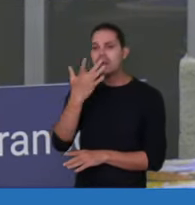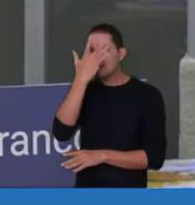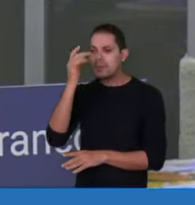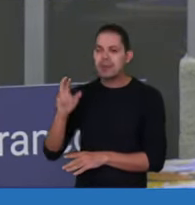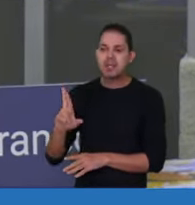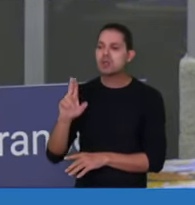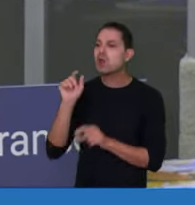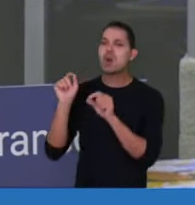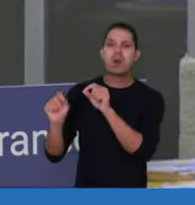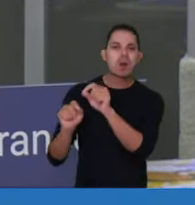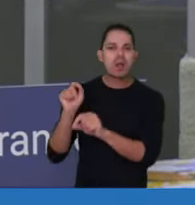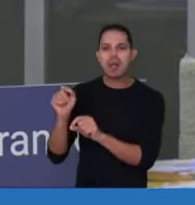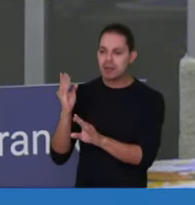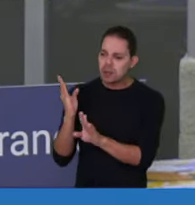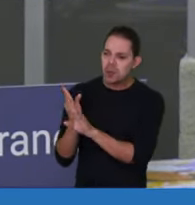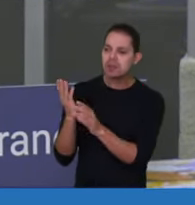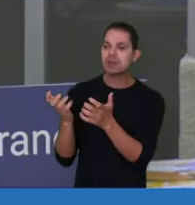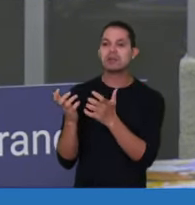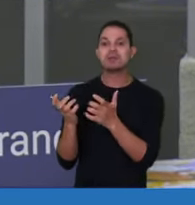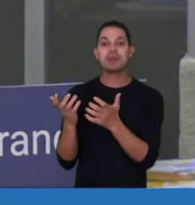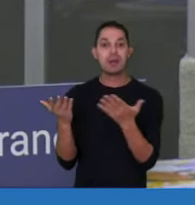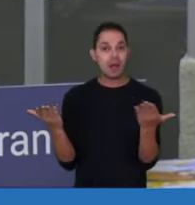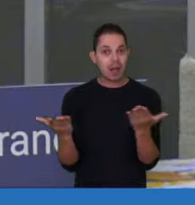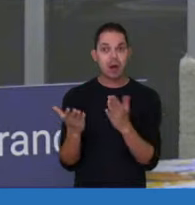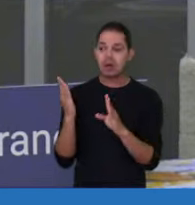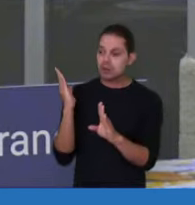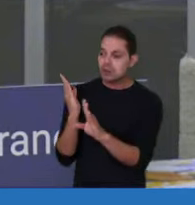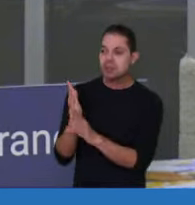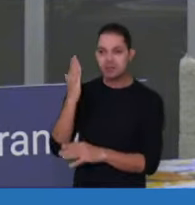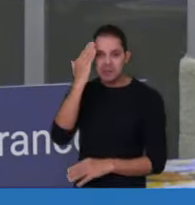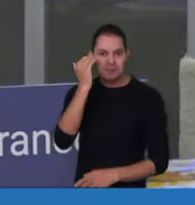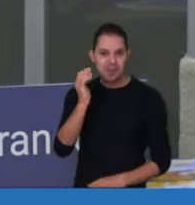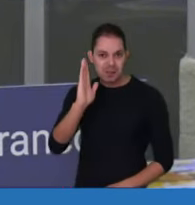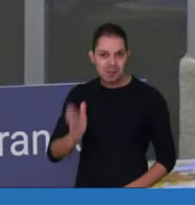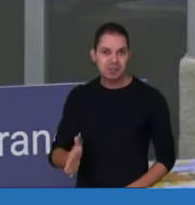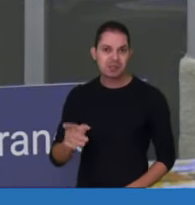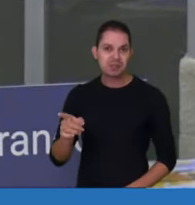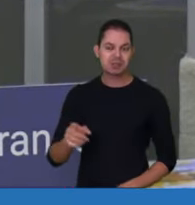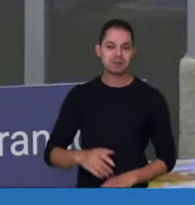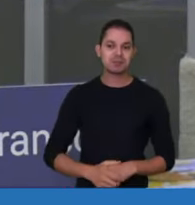E conseguimos saber quem matou a Marielle, Jandira.